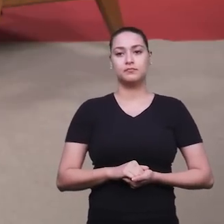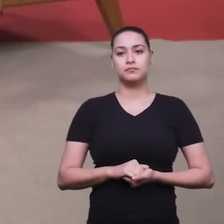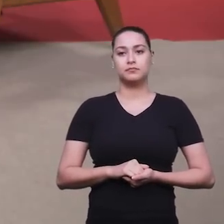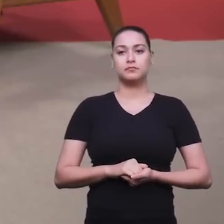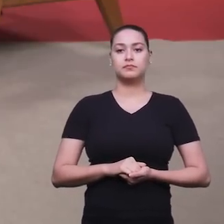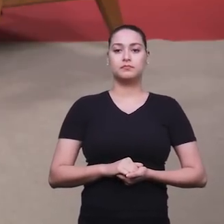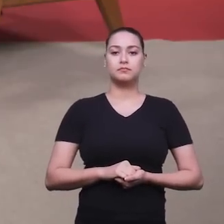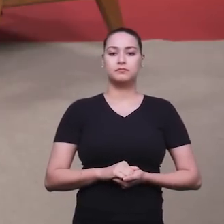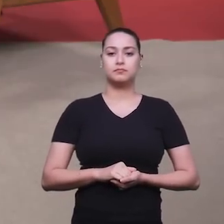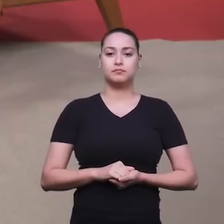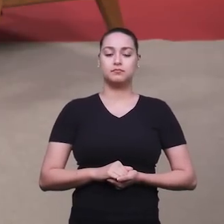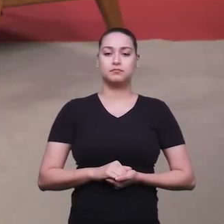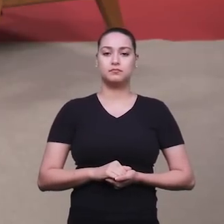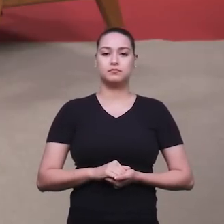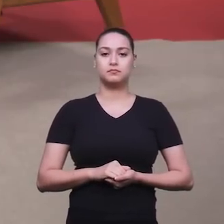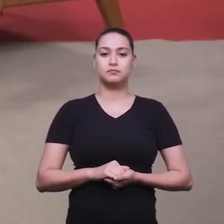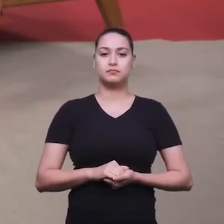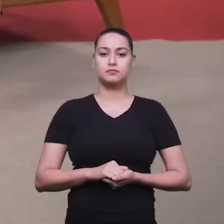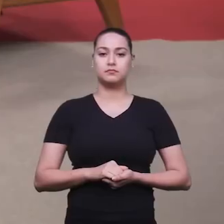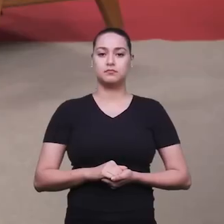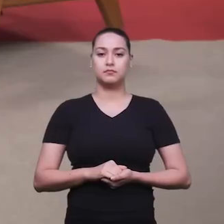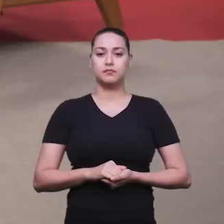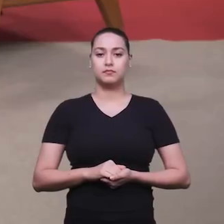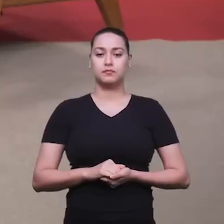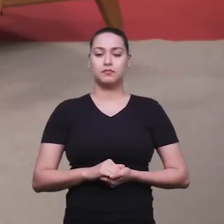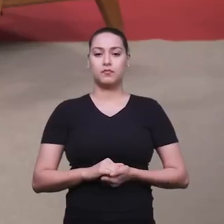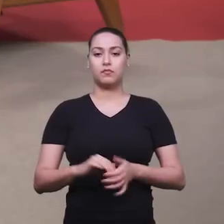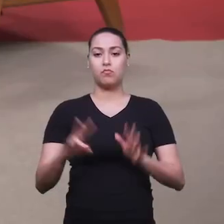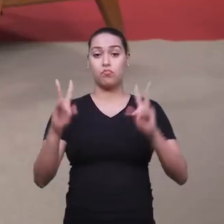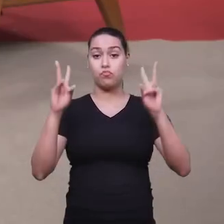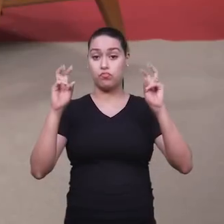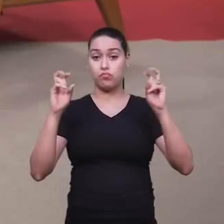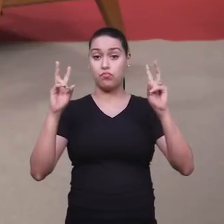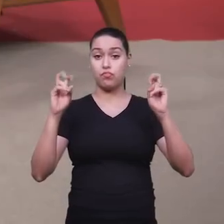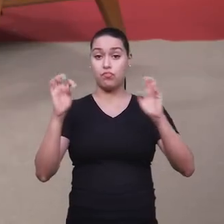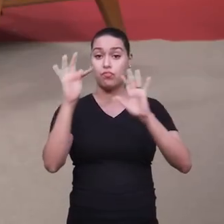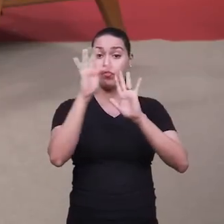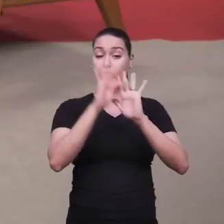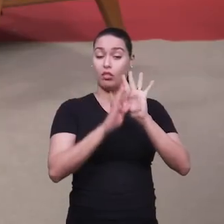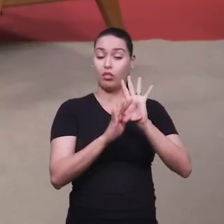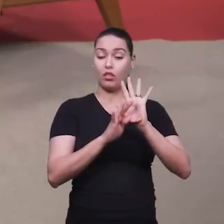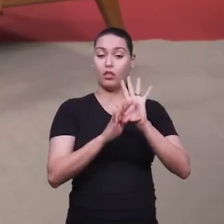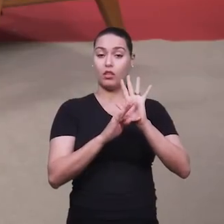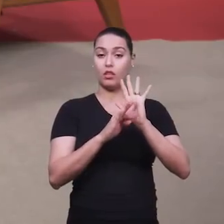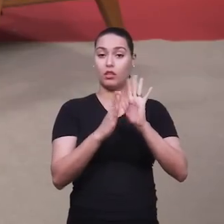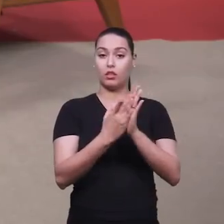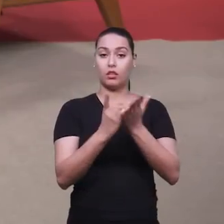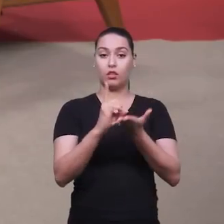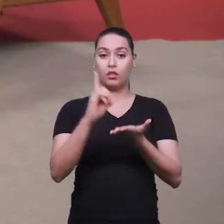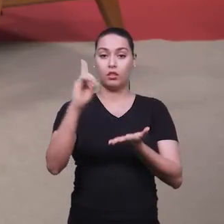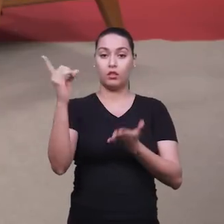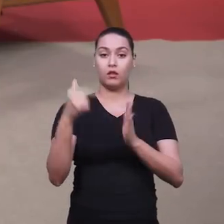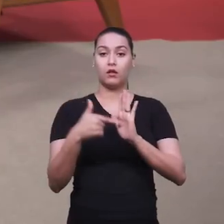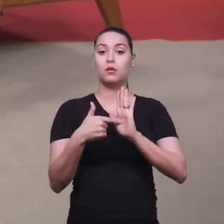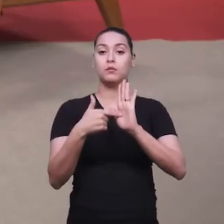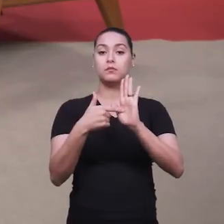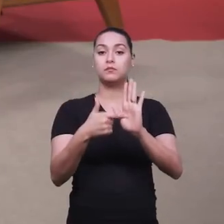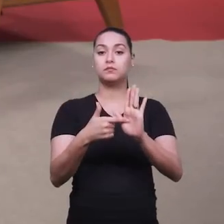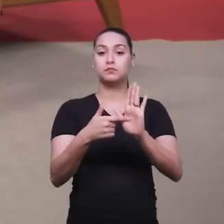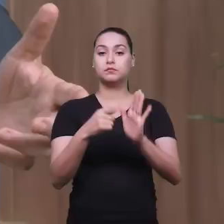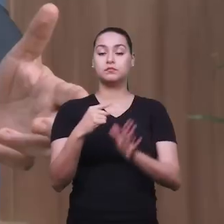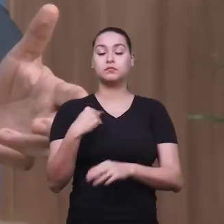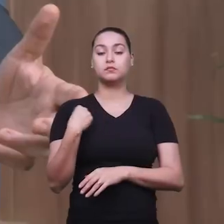Bom, uma coisa que esse tema e esse texto